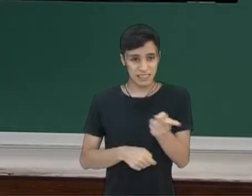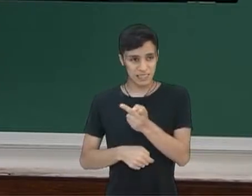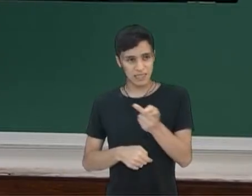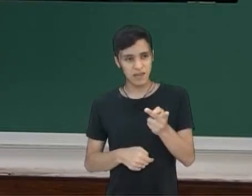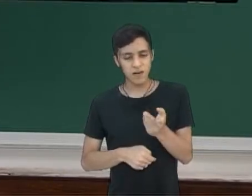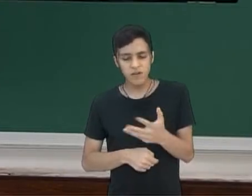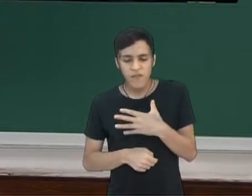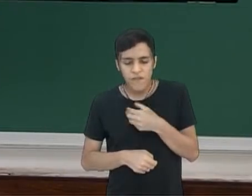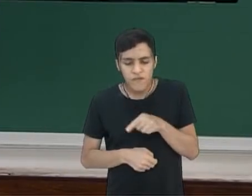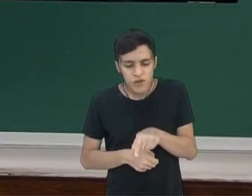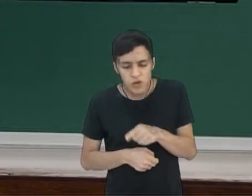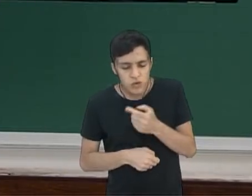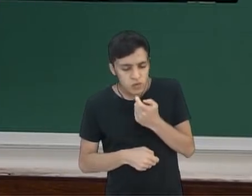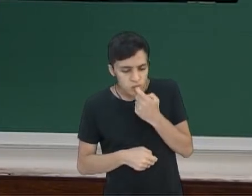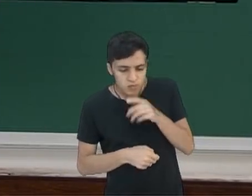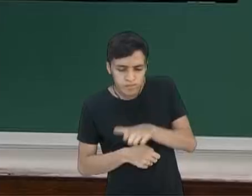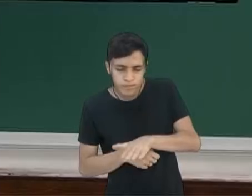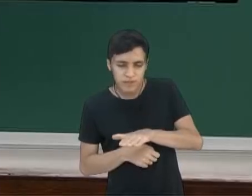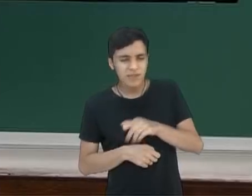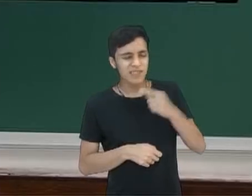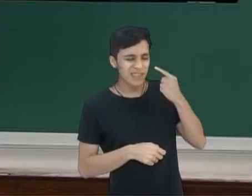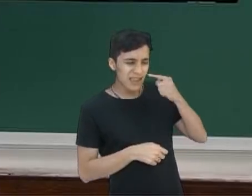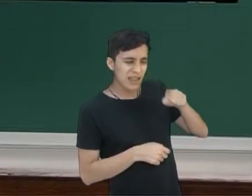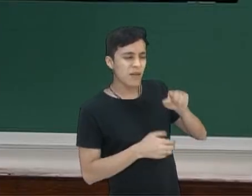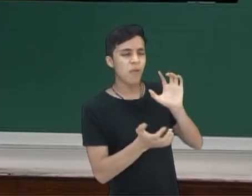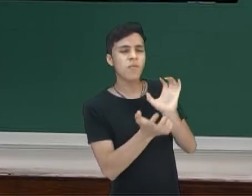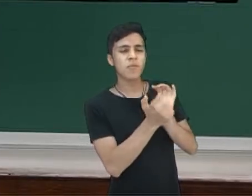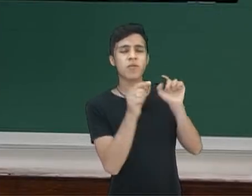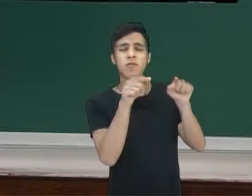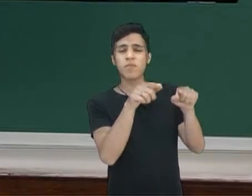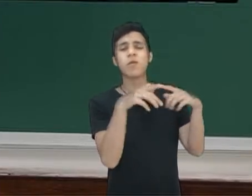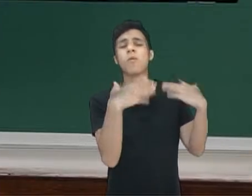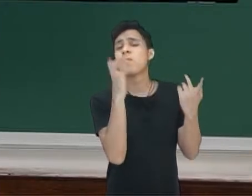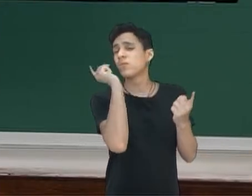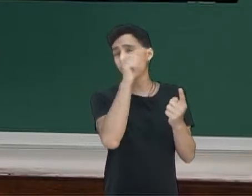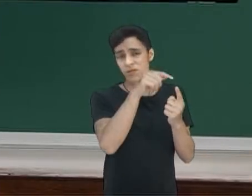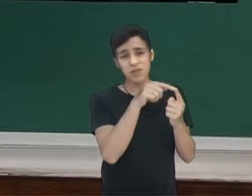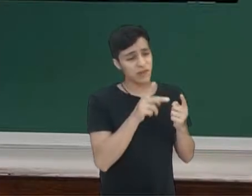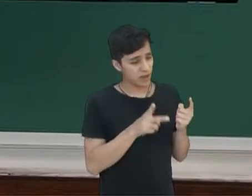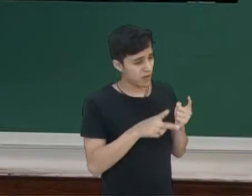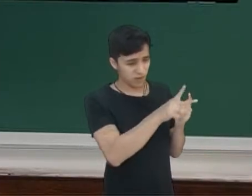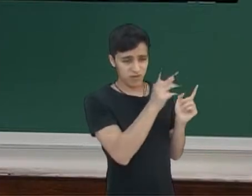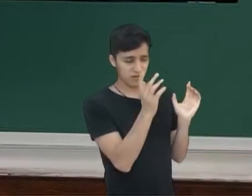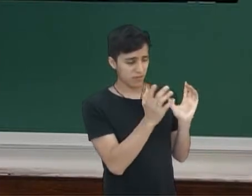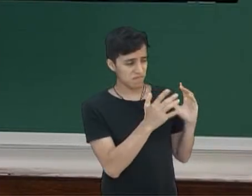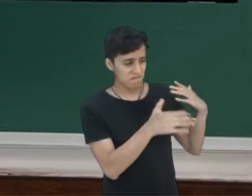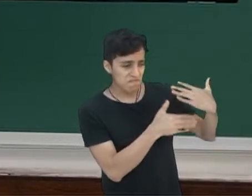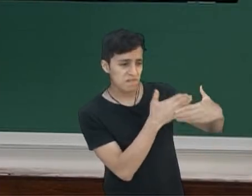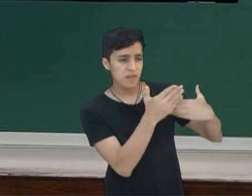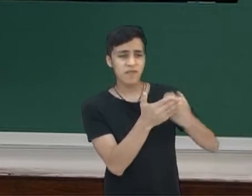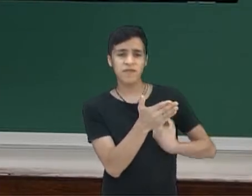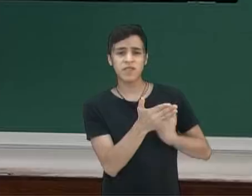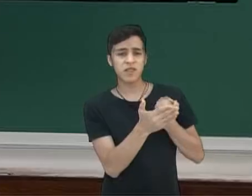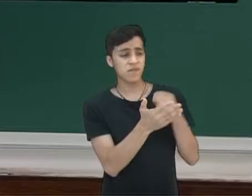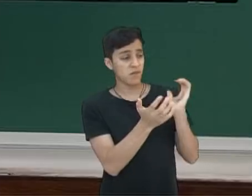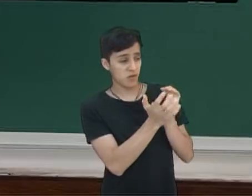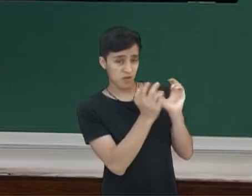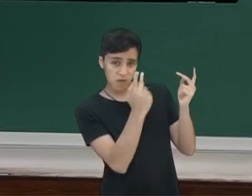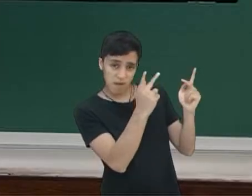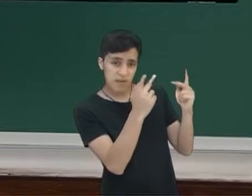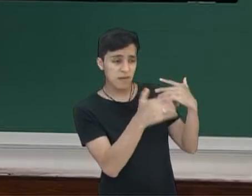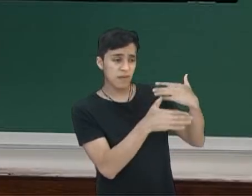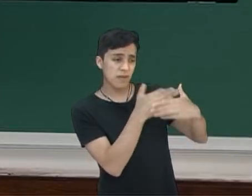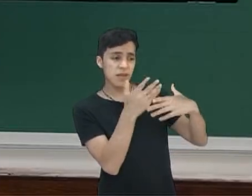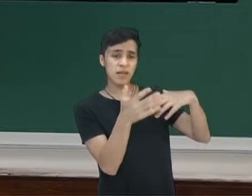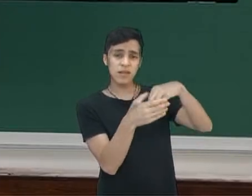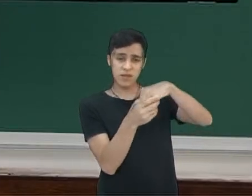Então a finalidade da reprodução para os pinguins é o quê? É continuar mantendo a sua espécie viva no planeta, tá?